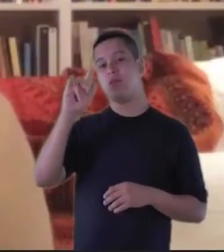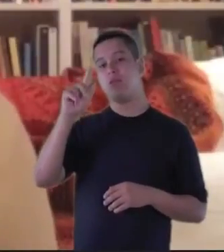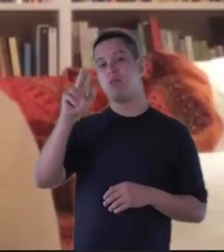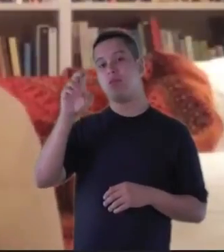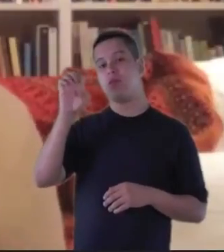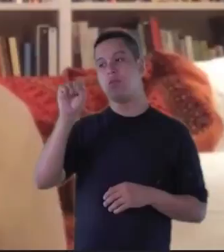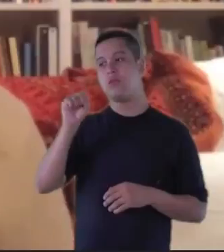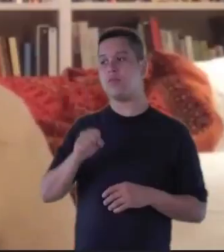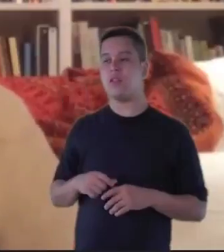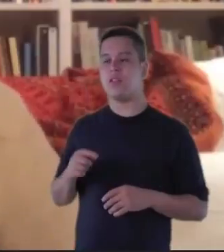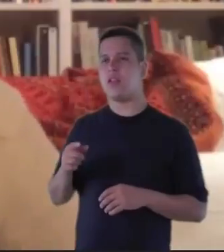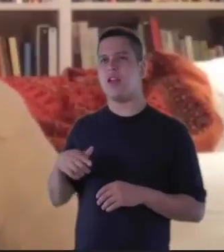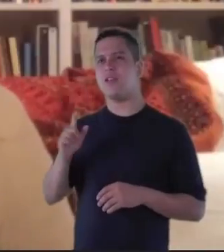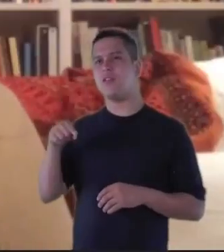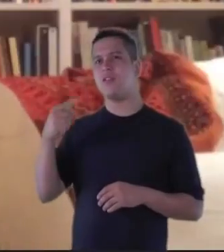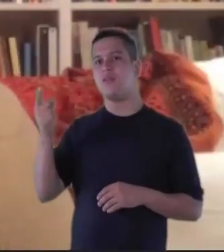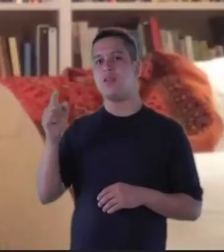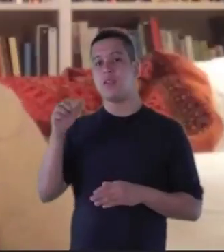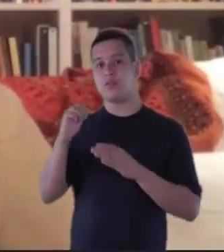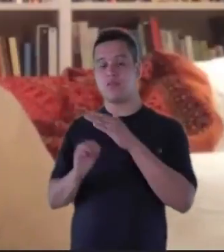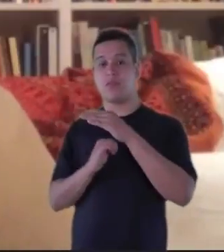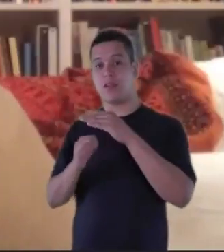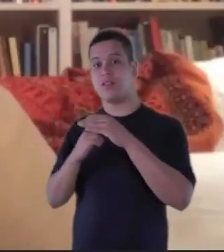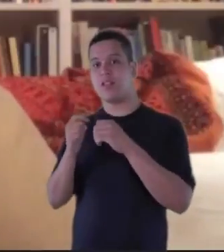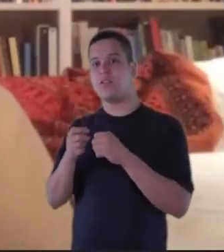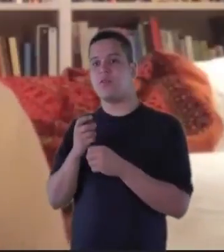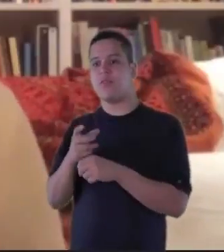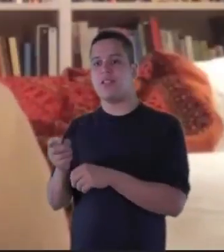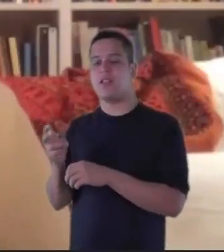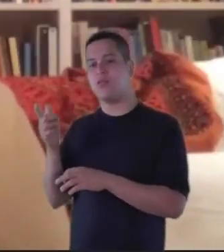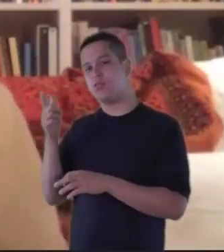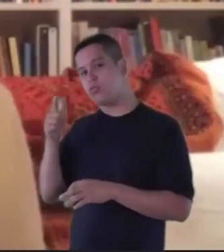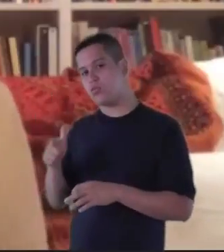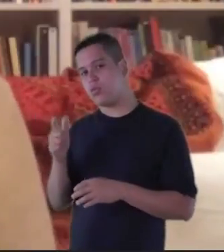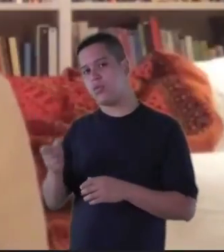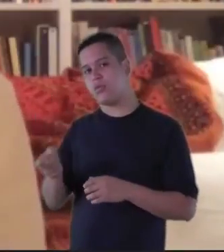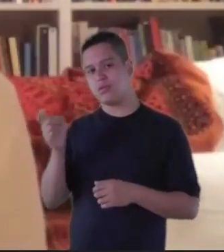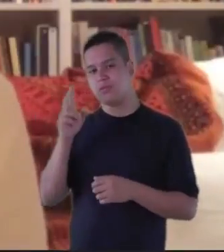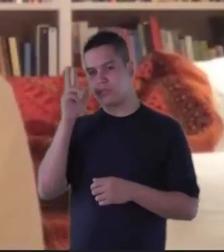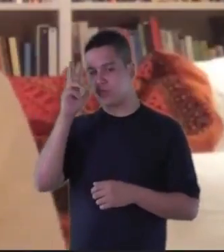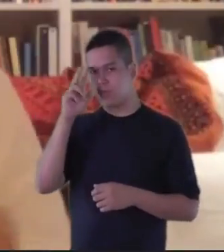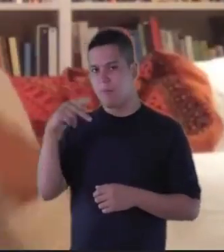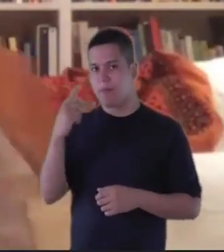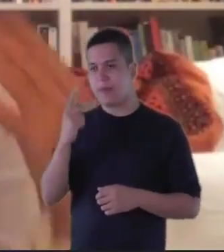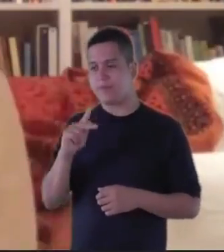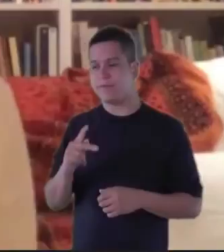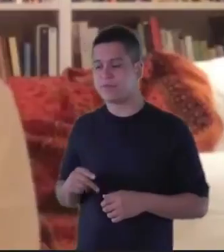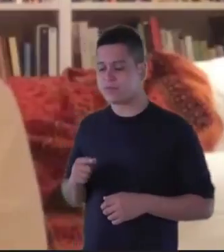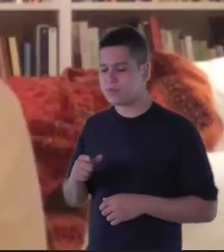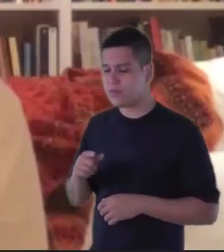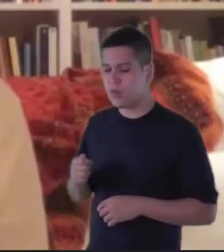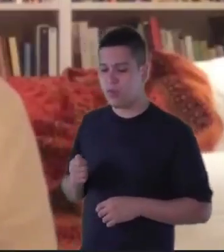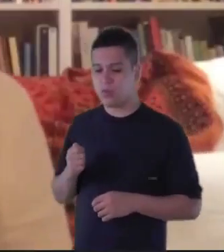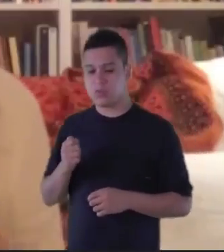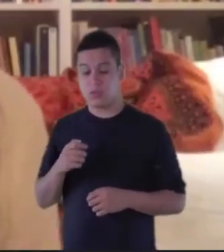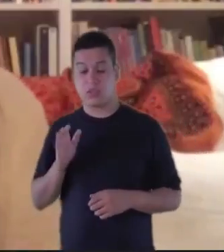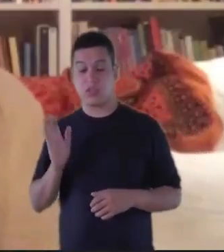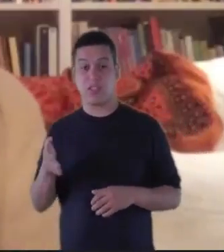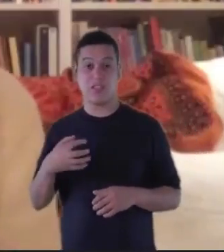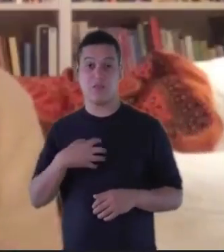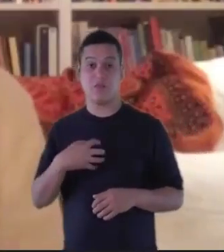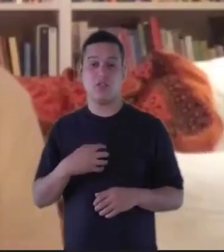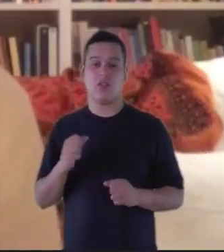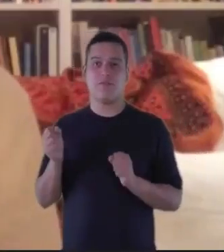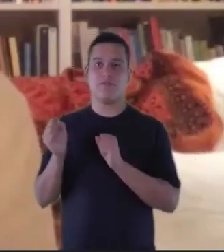Nelson Rodrigues, e aí teve a biografia do Rui Castro, da vida dele, eu estava já apaixonada, assim, eu andava com o